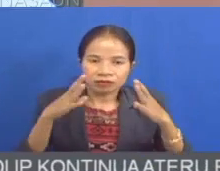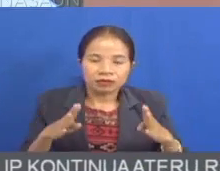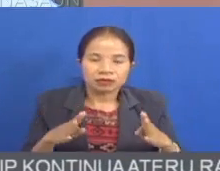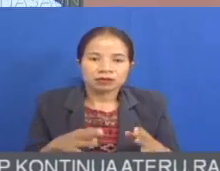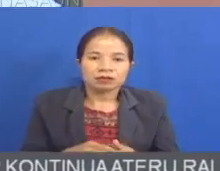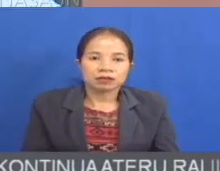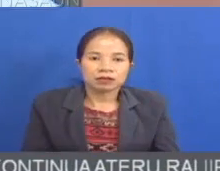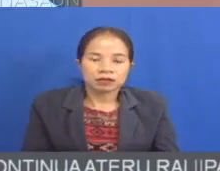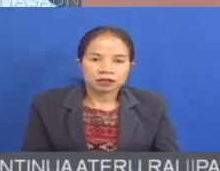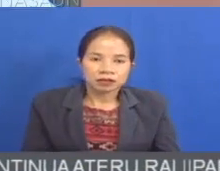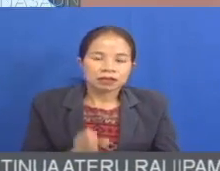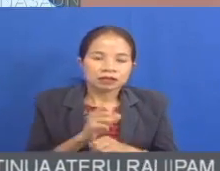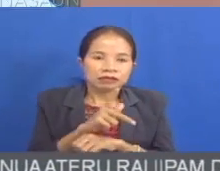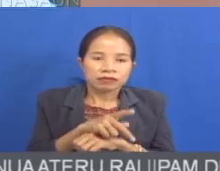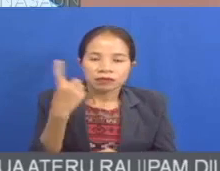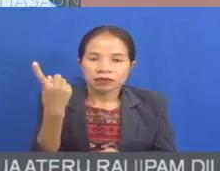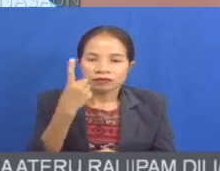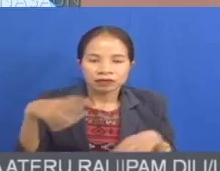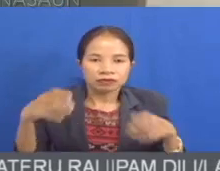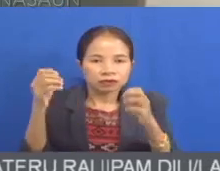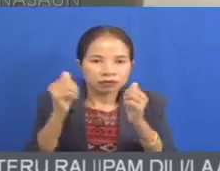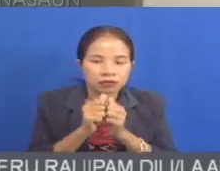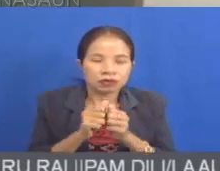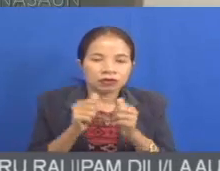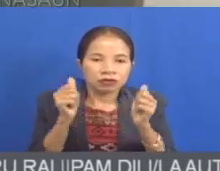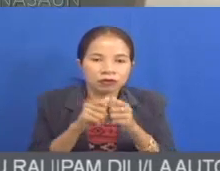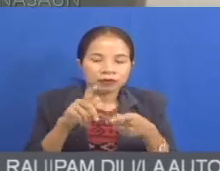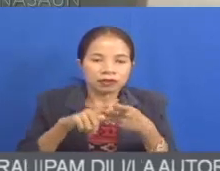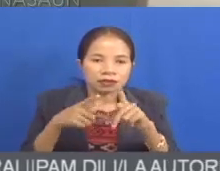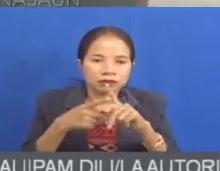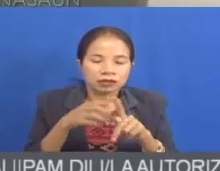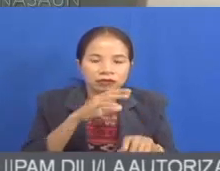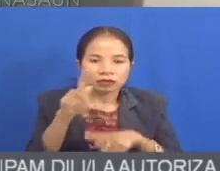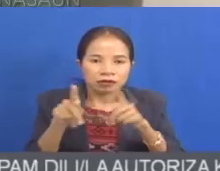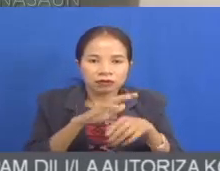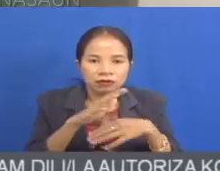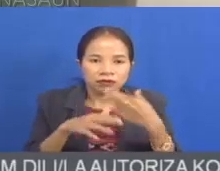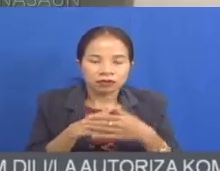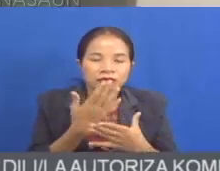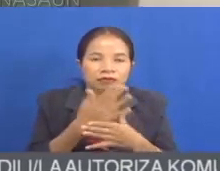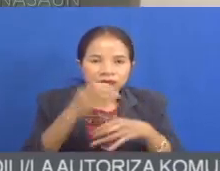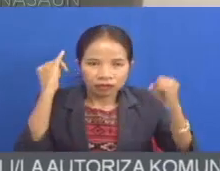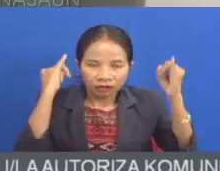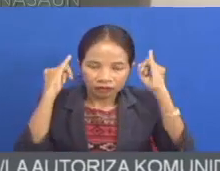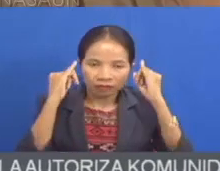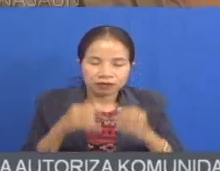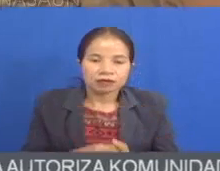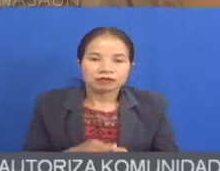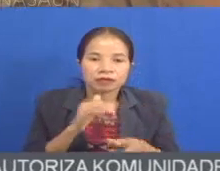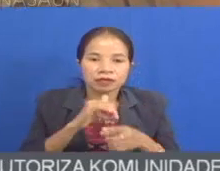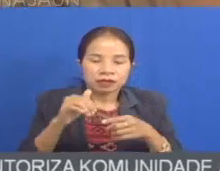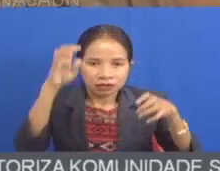sira. Se fope na fatin serviço ramuto com parceiro no entidades. Halo socializa, no fo